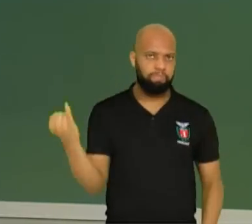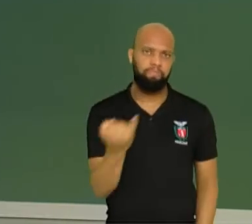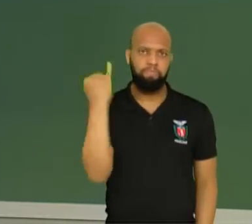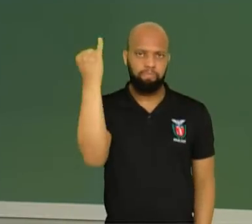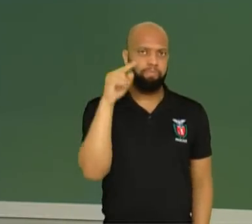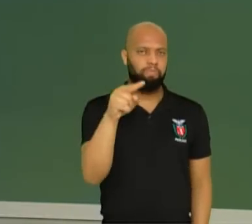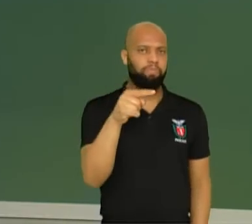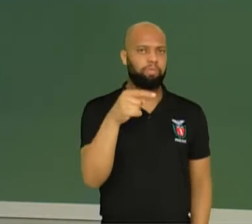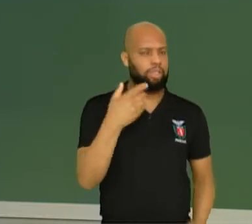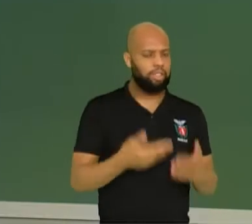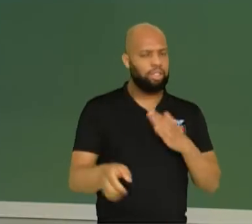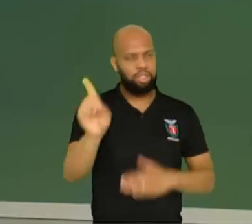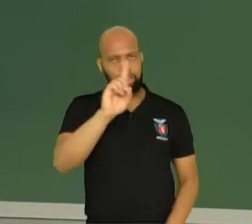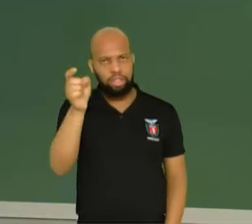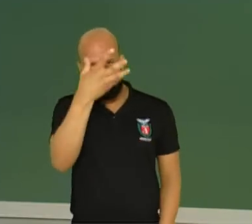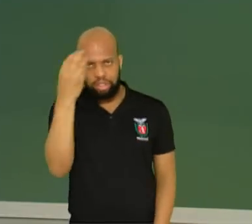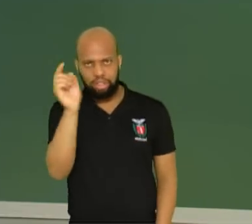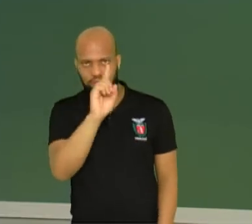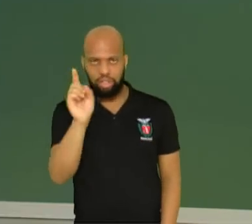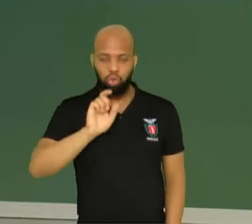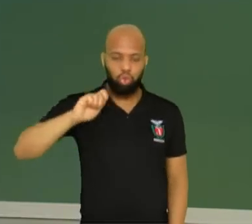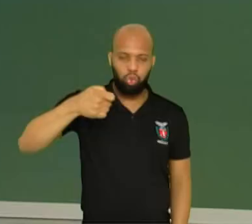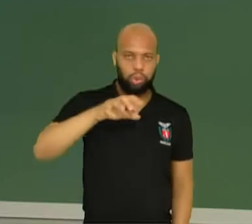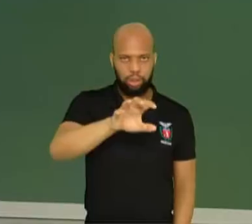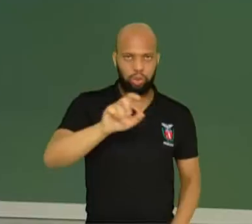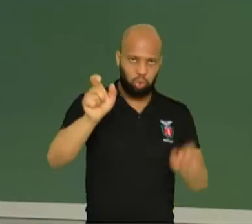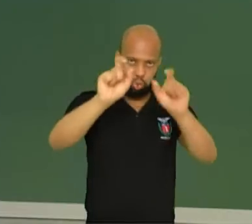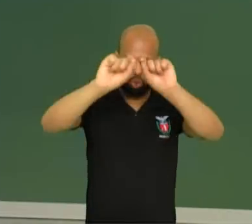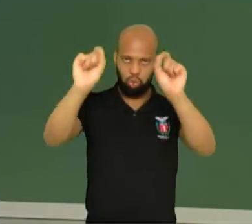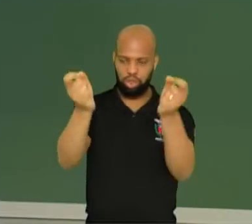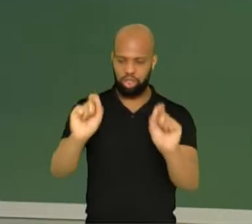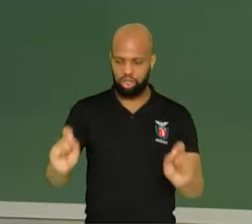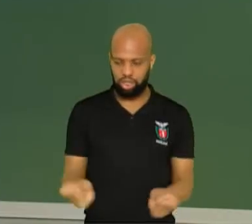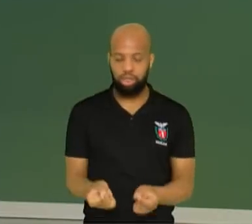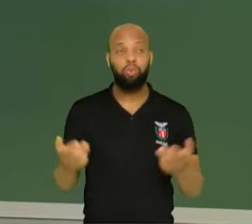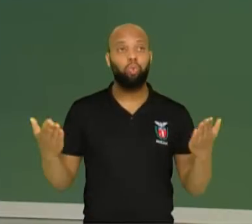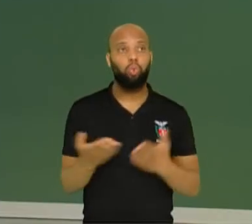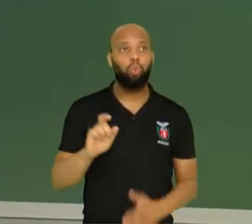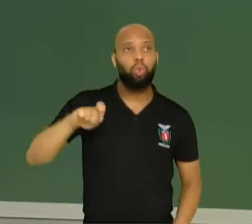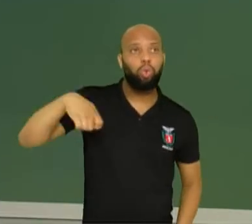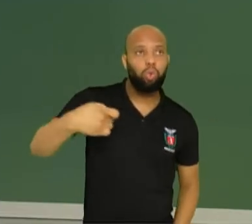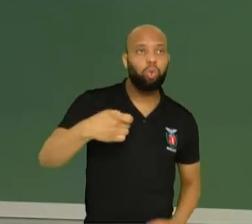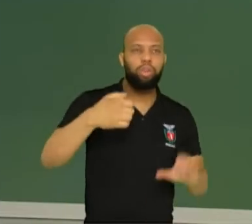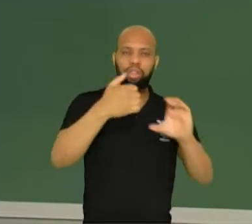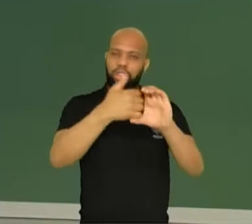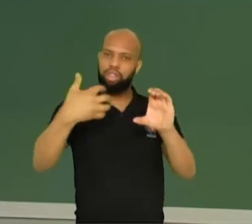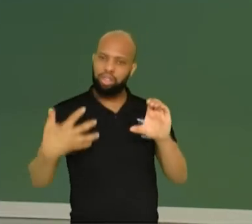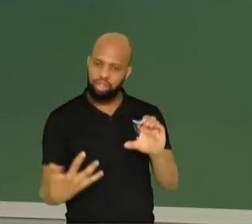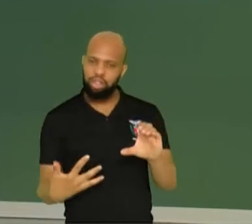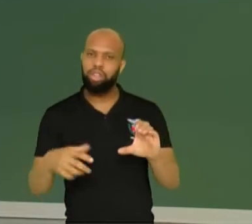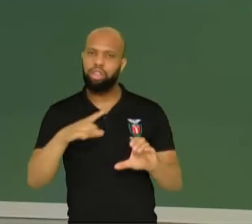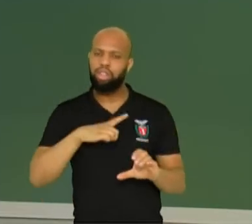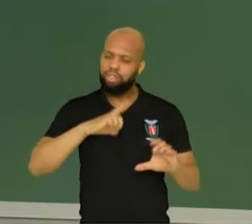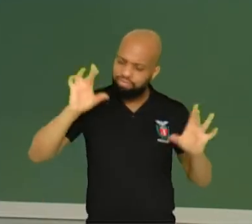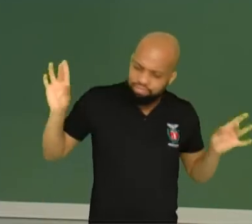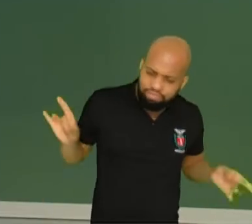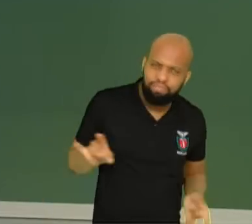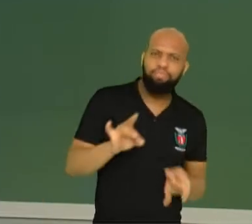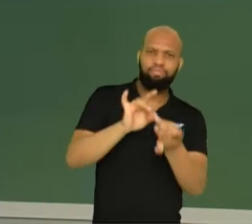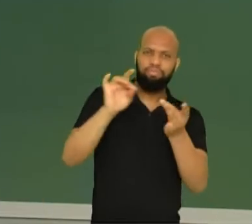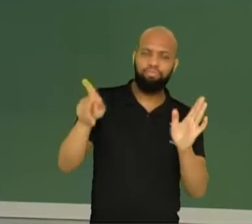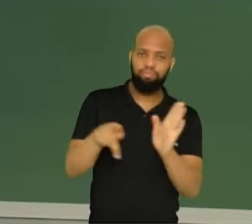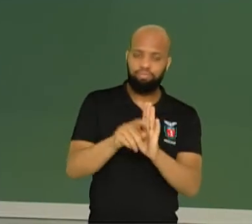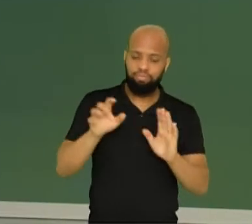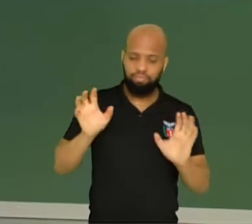importante que você não pode esquecer sobre esses organismos. Agora, falando sobre as características mais específicas ainda